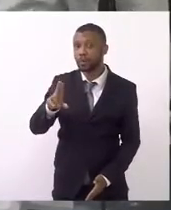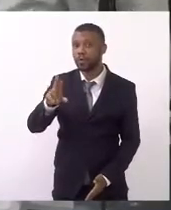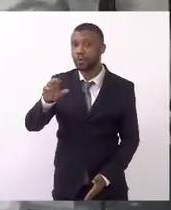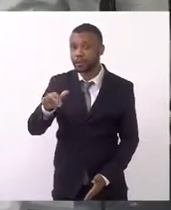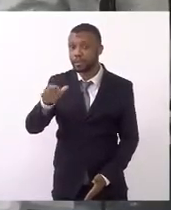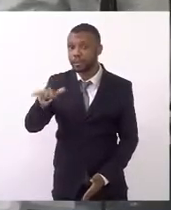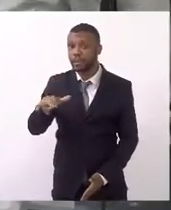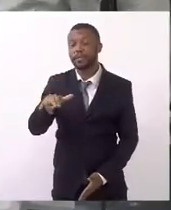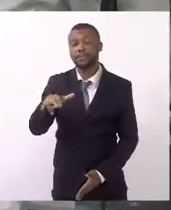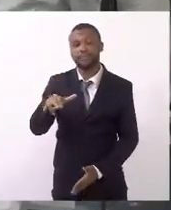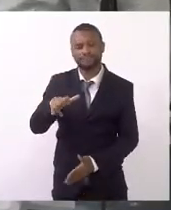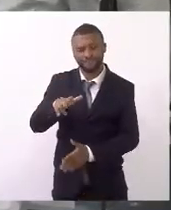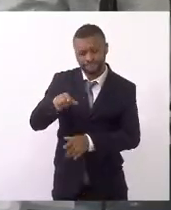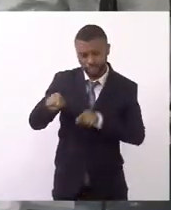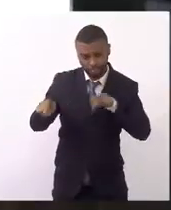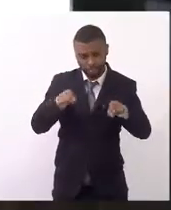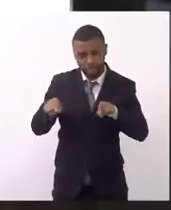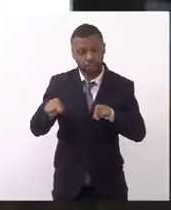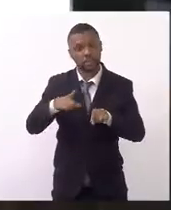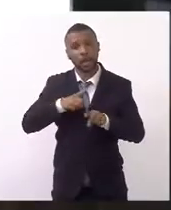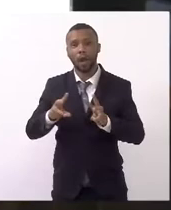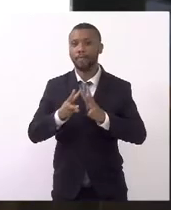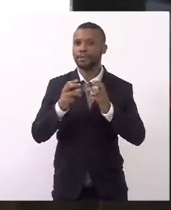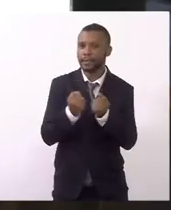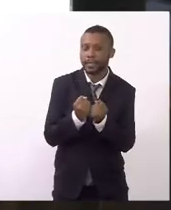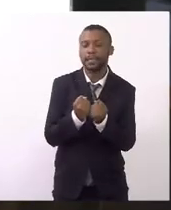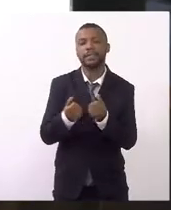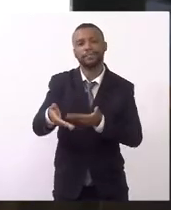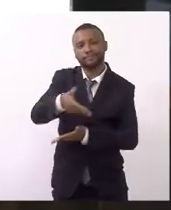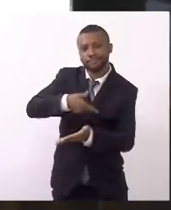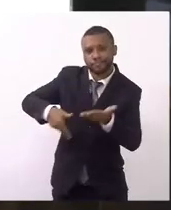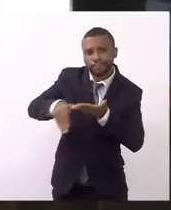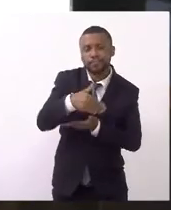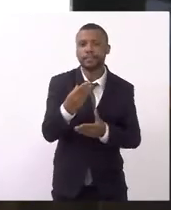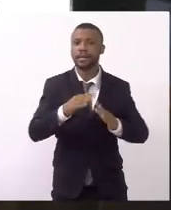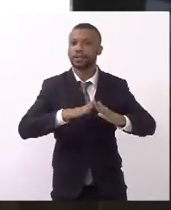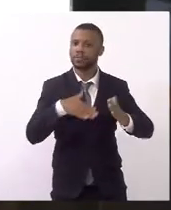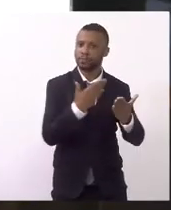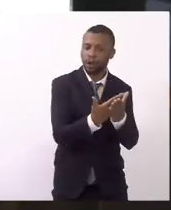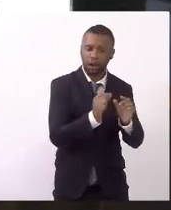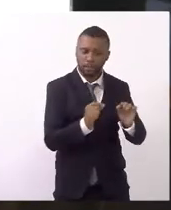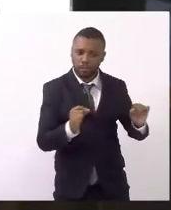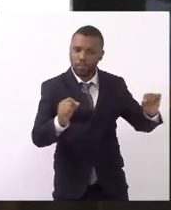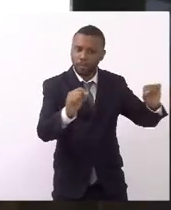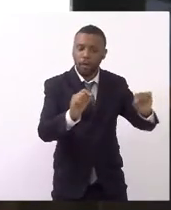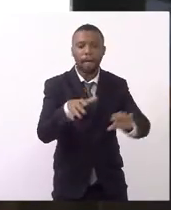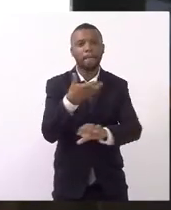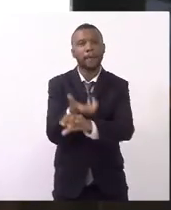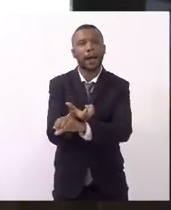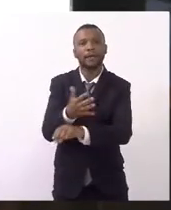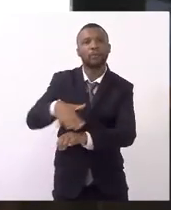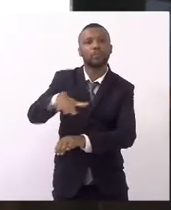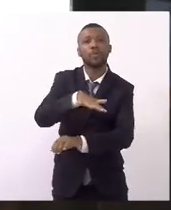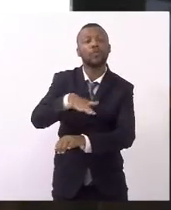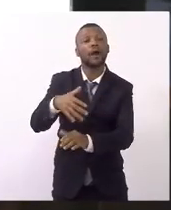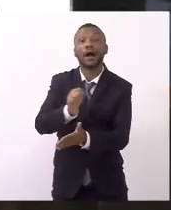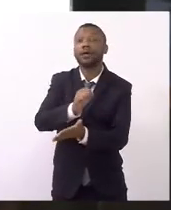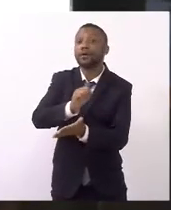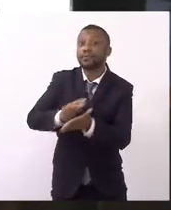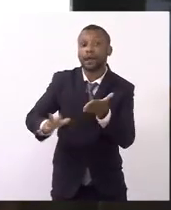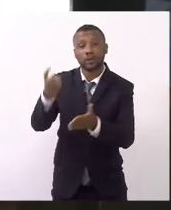representações em bairros escolas praças públicas e atividades culturais com o objetivo de